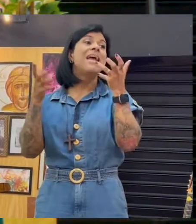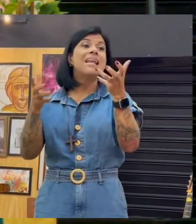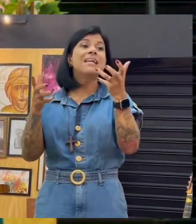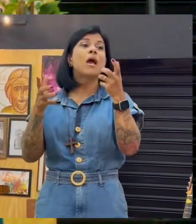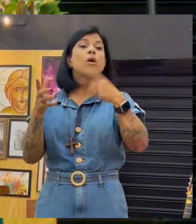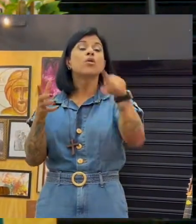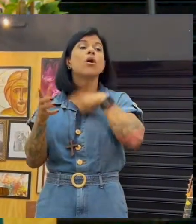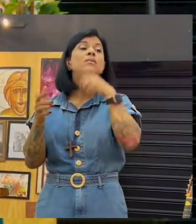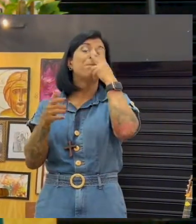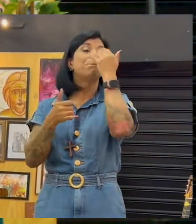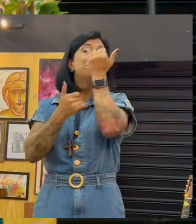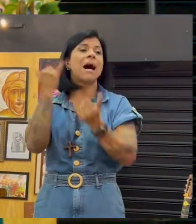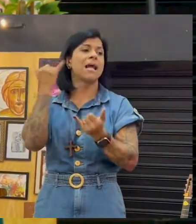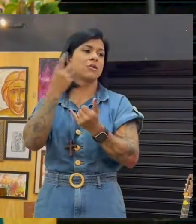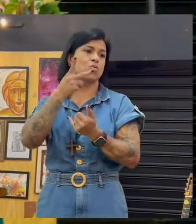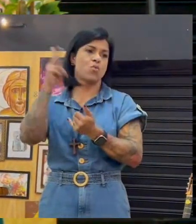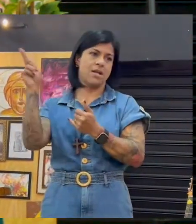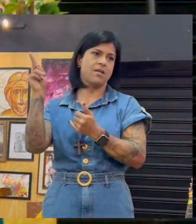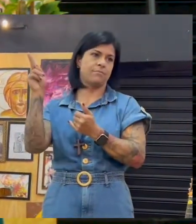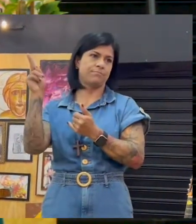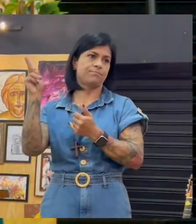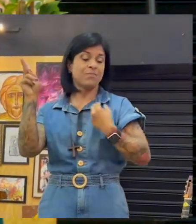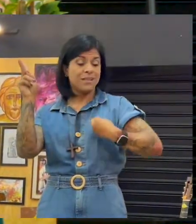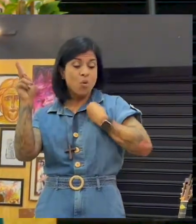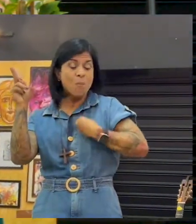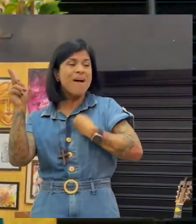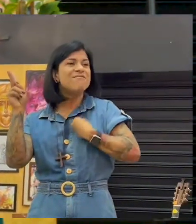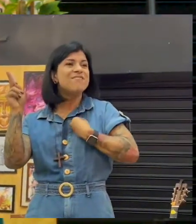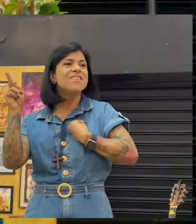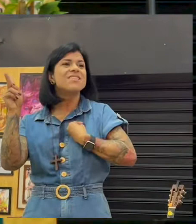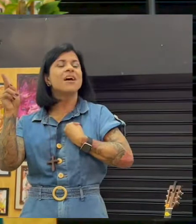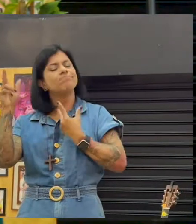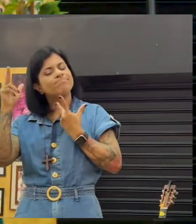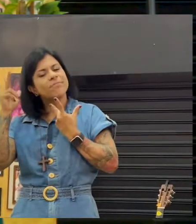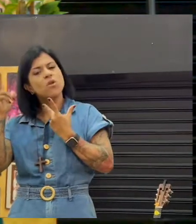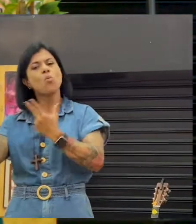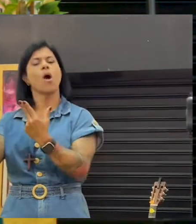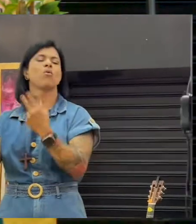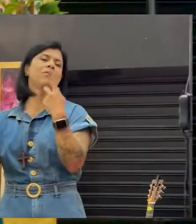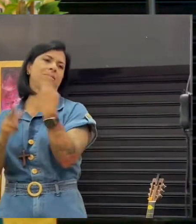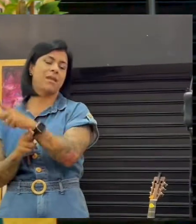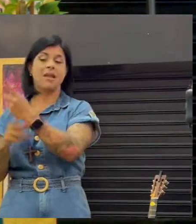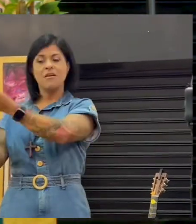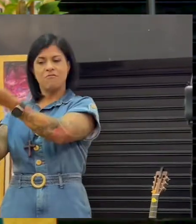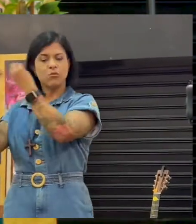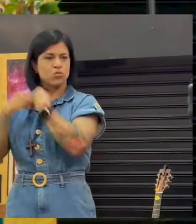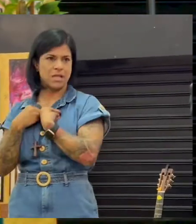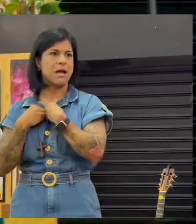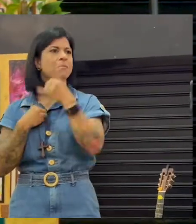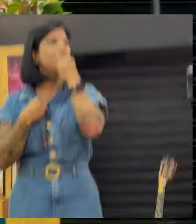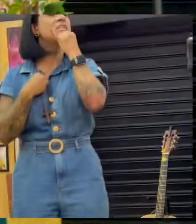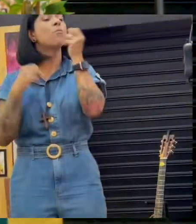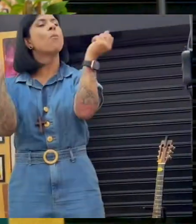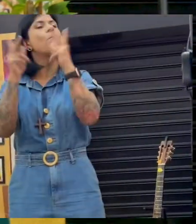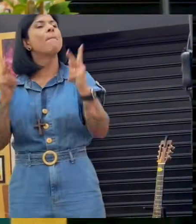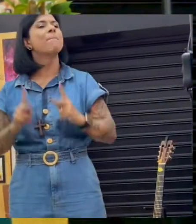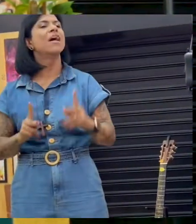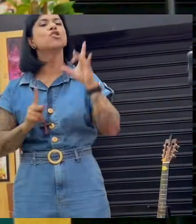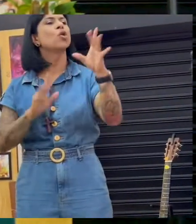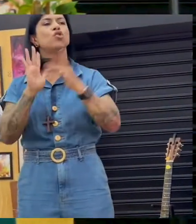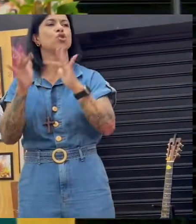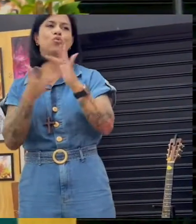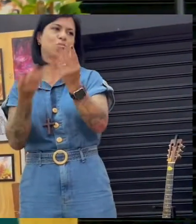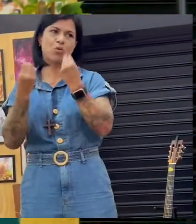publicando. Então, assim, boa sorte a encontrar PDF dele, mas leiam tudo que ele escreve, que ele é muito bom. Os discípulos de